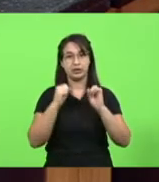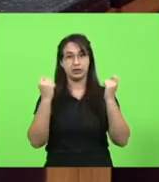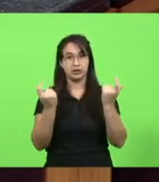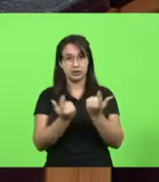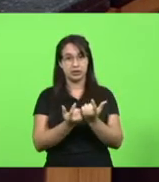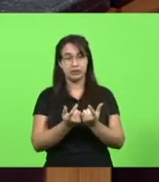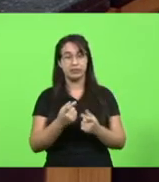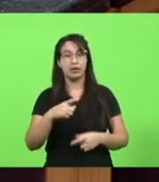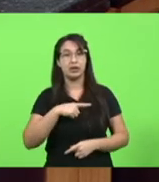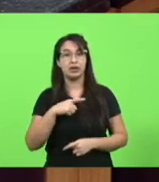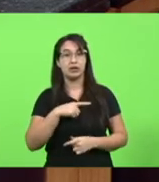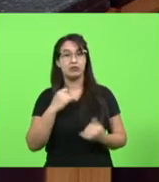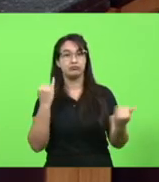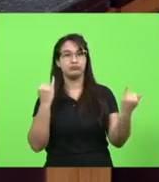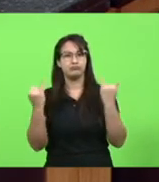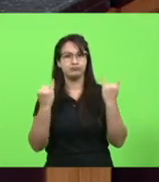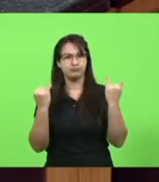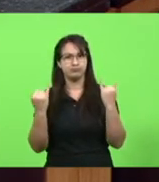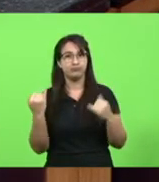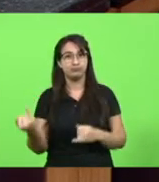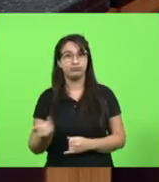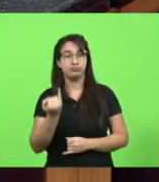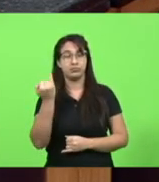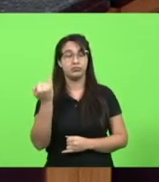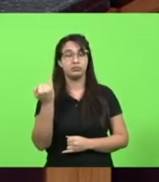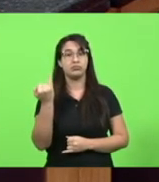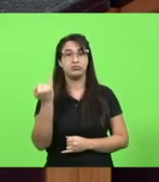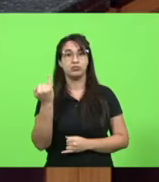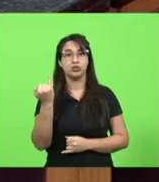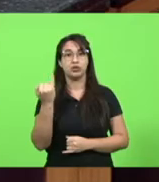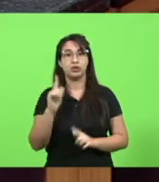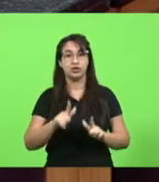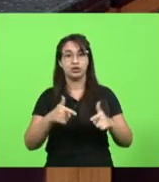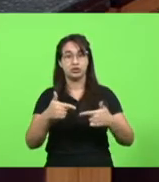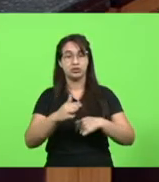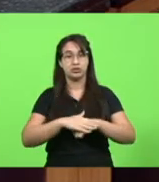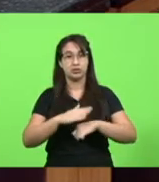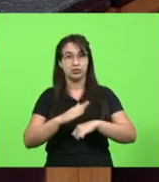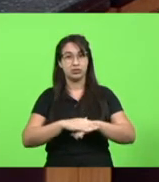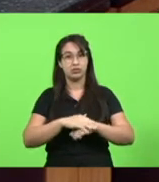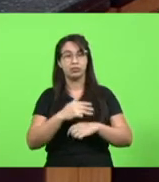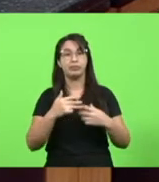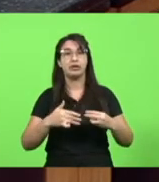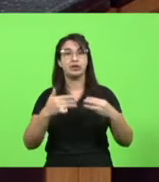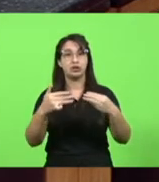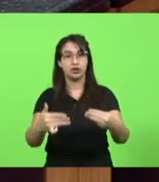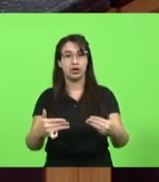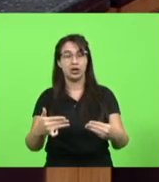tivemos informações importantes sobre a ação do Ministério de Minas e Energia. O